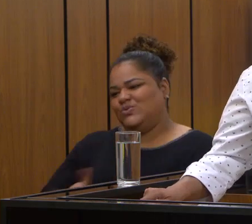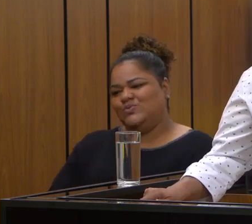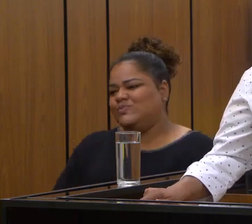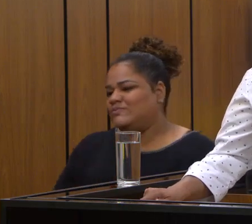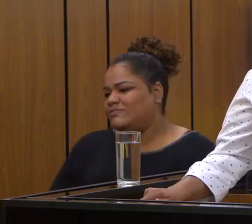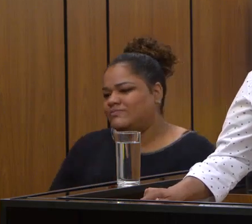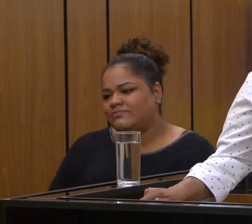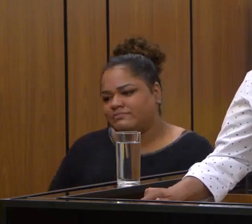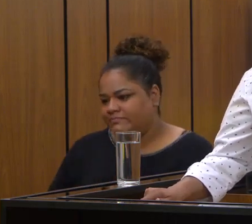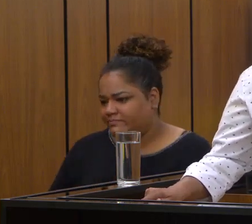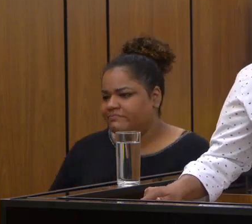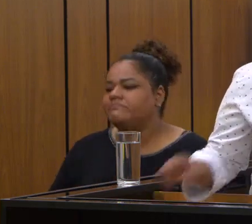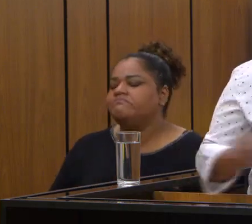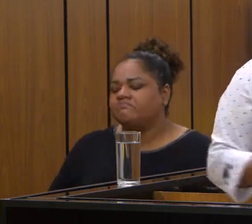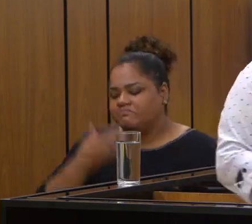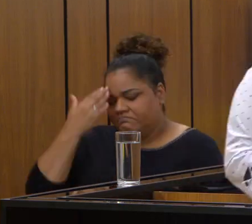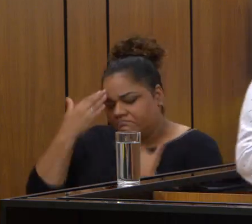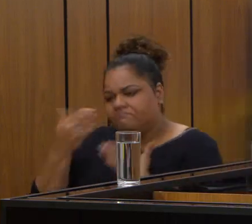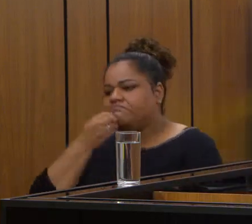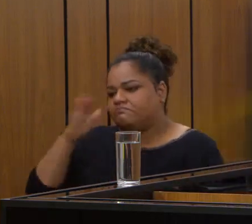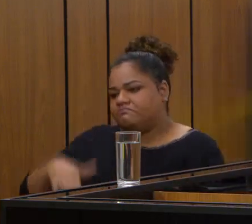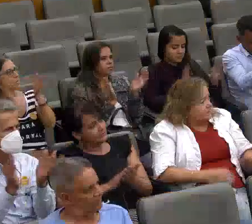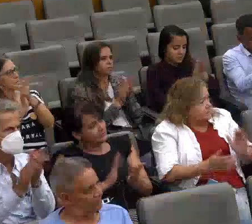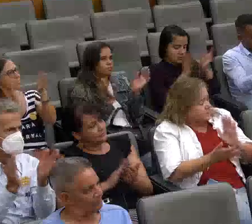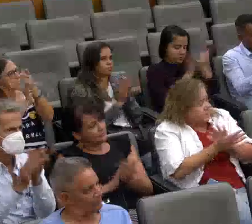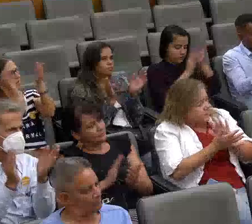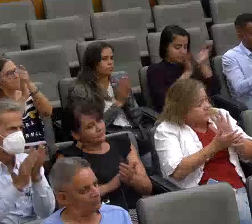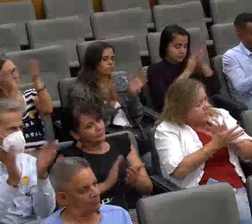Muito obrigado boa tarde